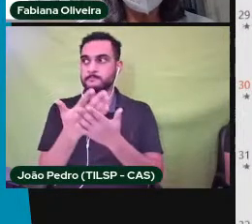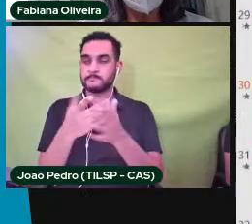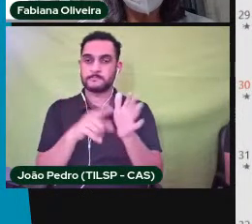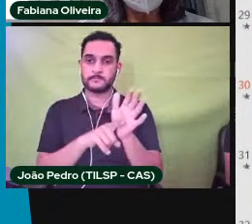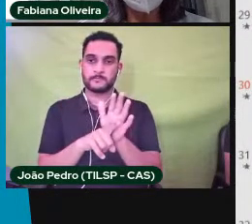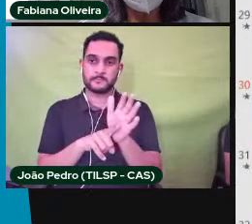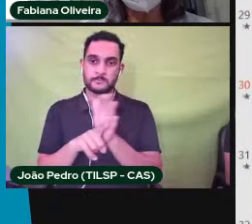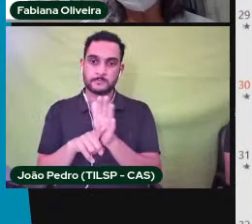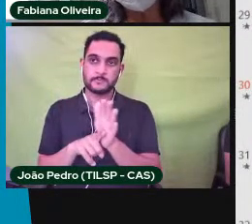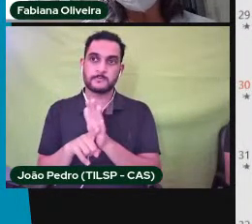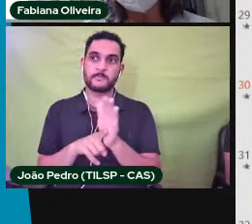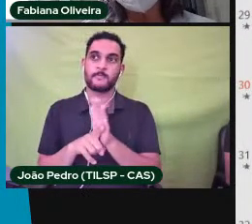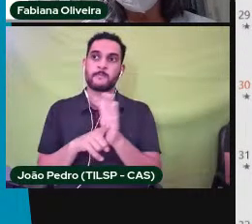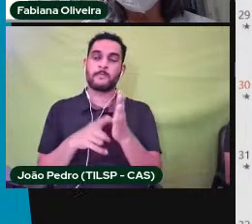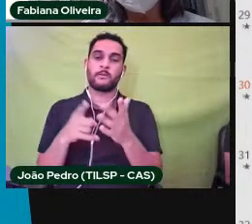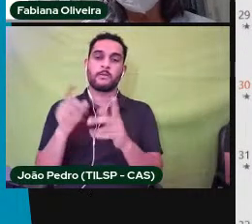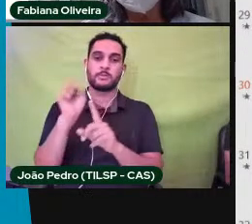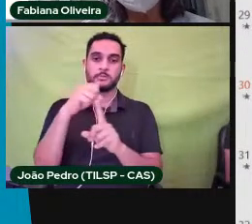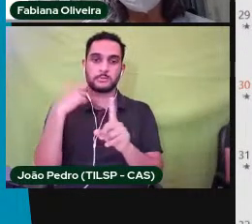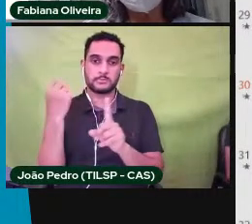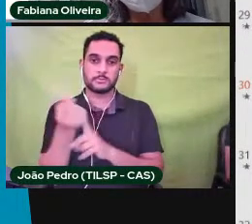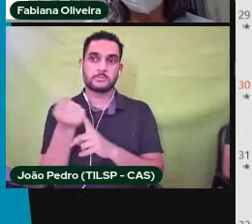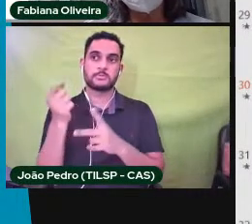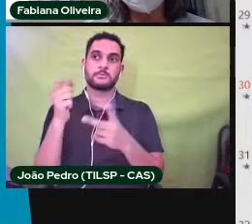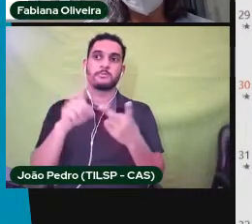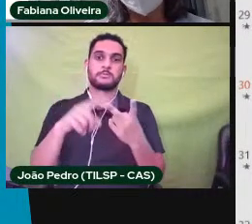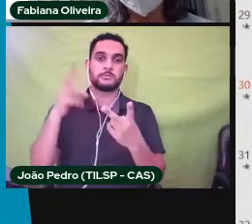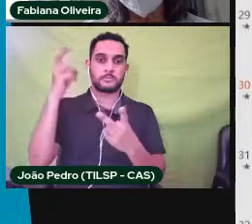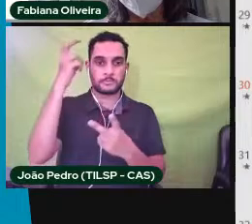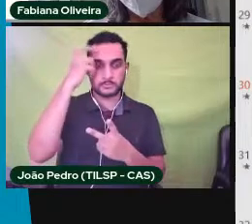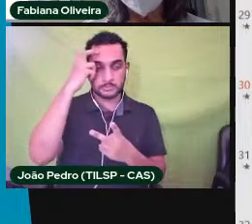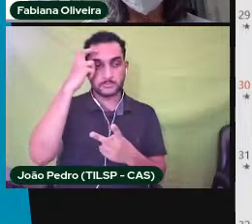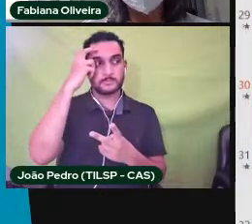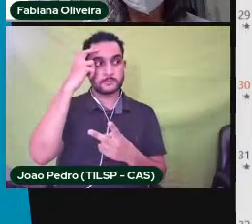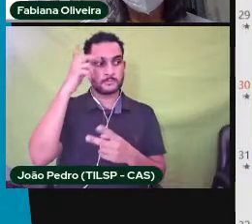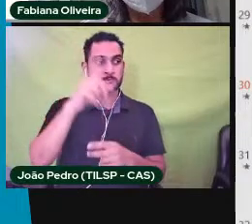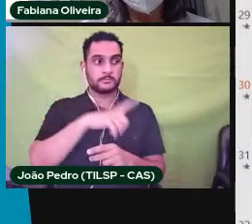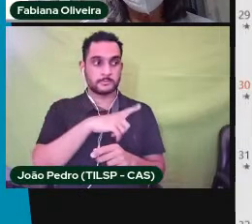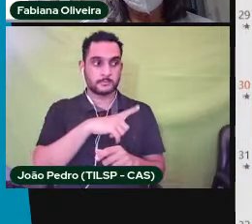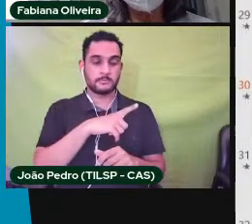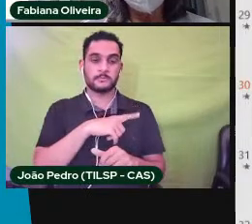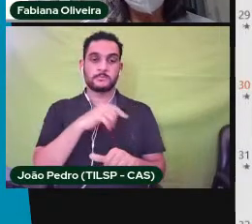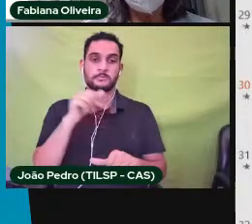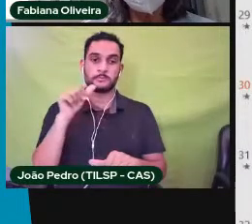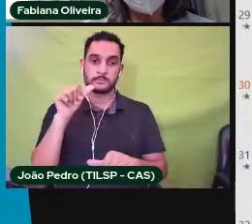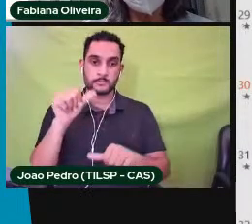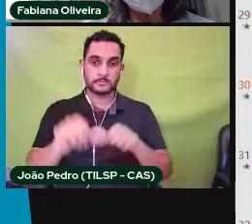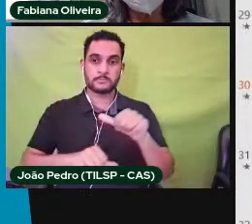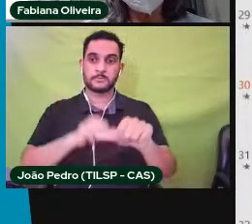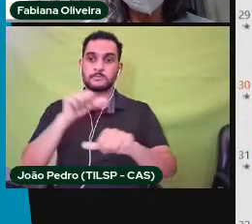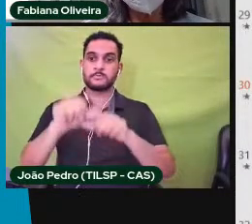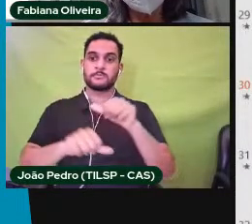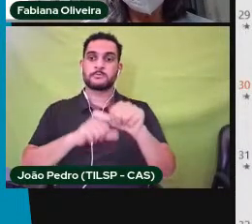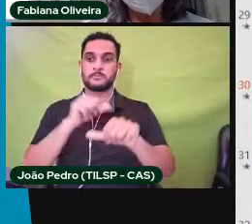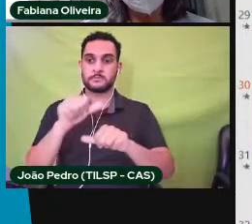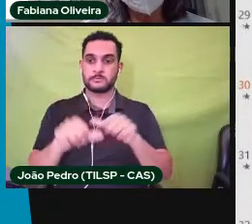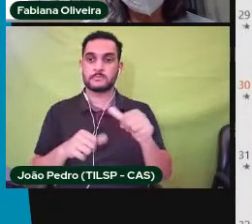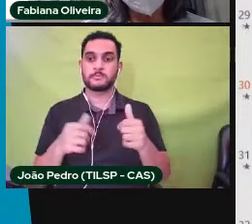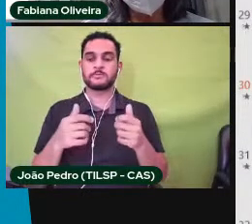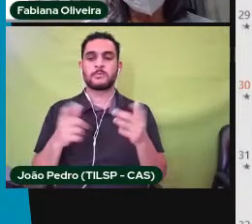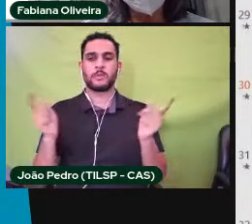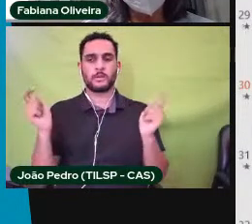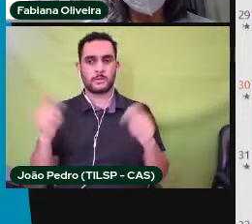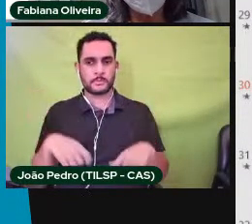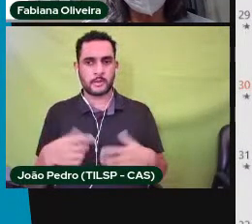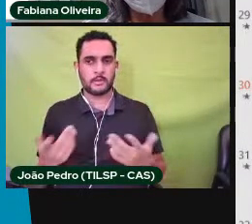sobre o mundo físico, social e cultural, que nada mais é do que uma ação competente, uma